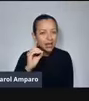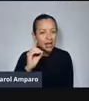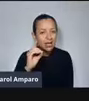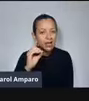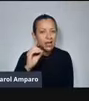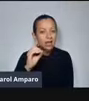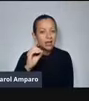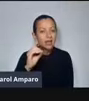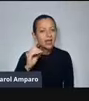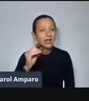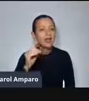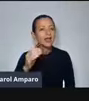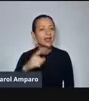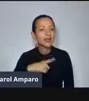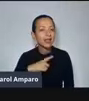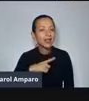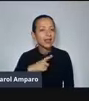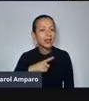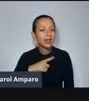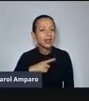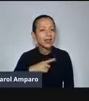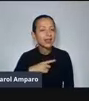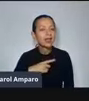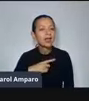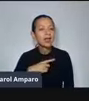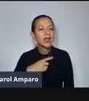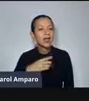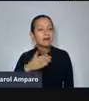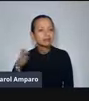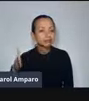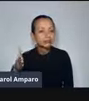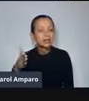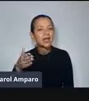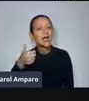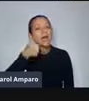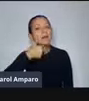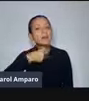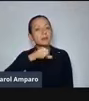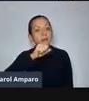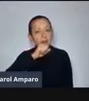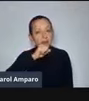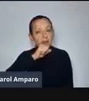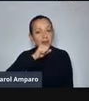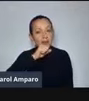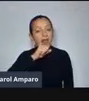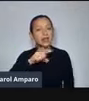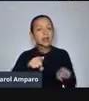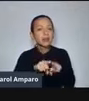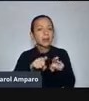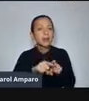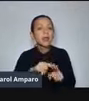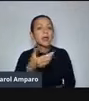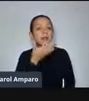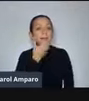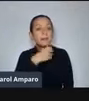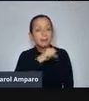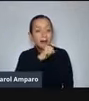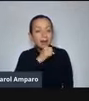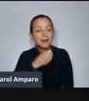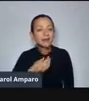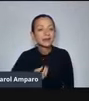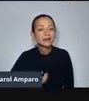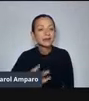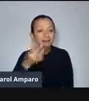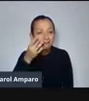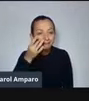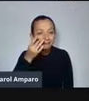mãe, né? E meu pai estava presente, né, espiritualmente falando. Agora, olha que interessante,